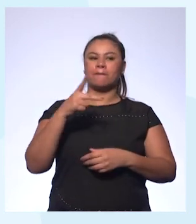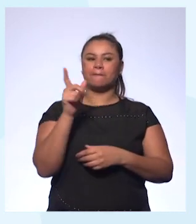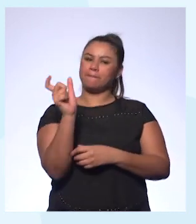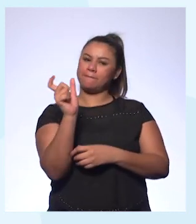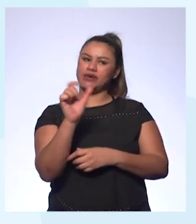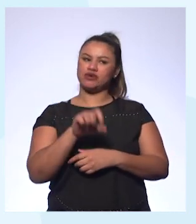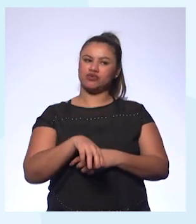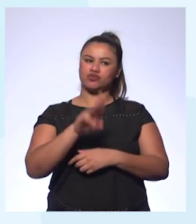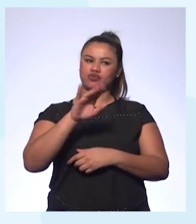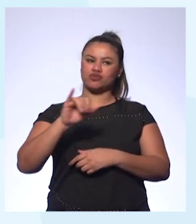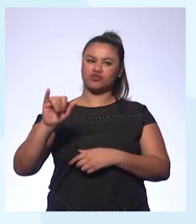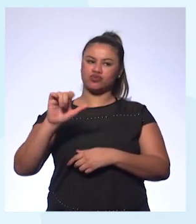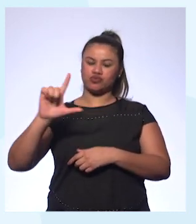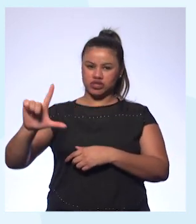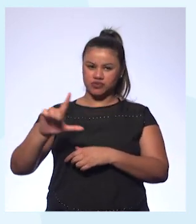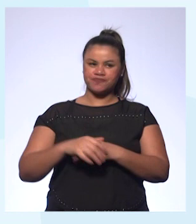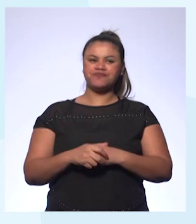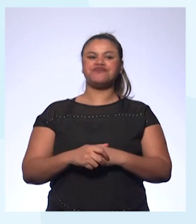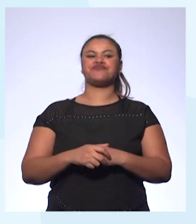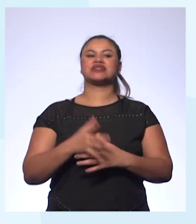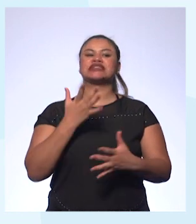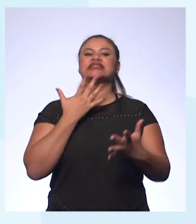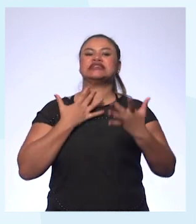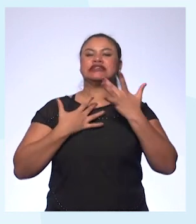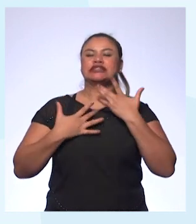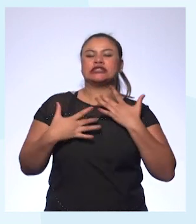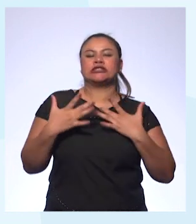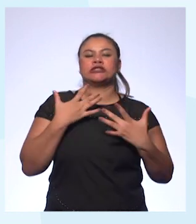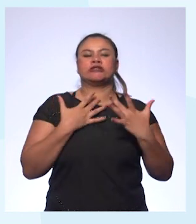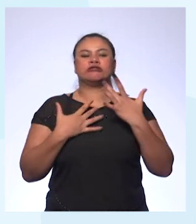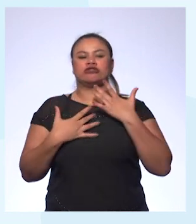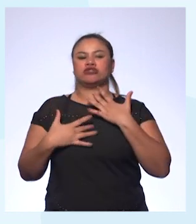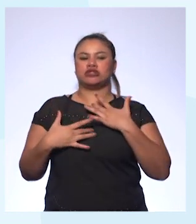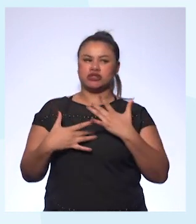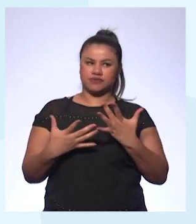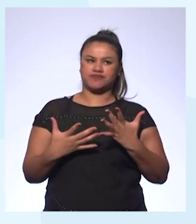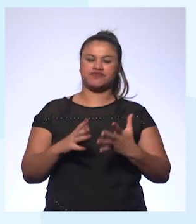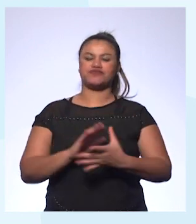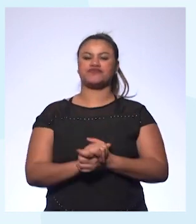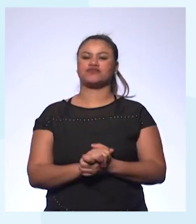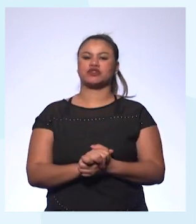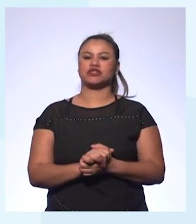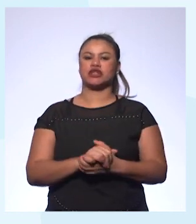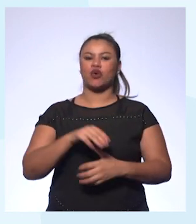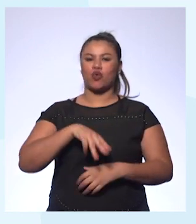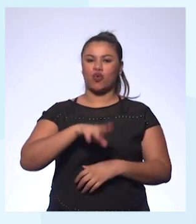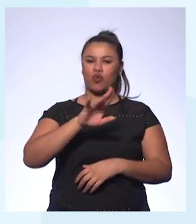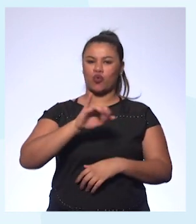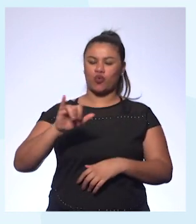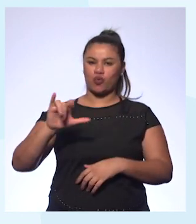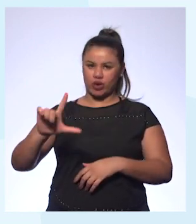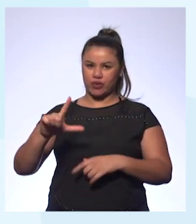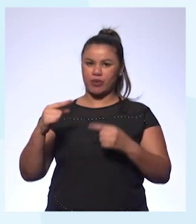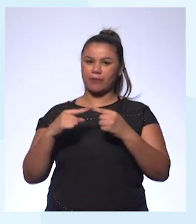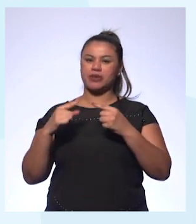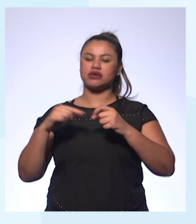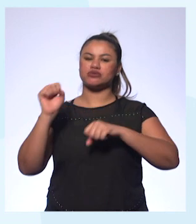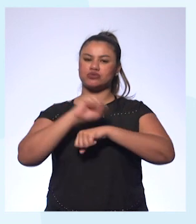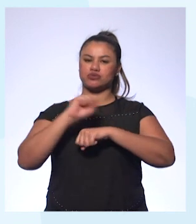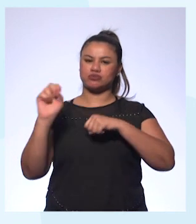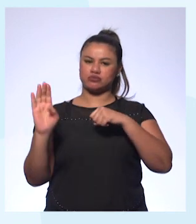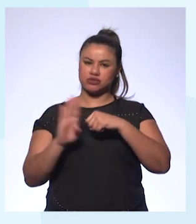eu quando você tiver desejo de fazer alguma coisa você também uso eu tenho um ditado que é uma palavra Will Quando é o substantivo